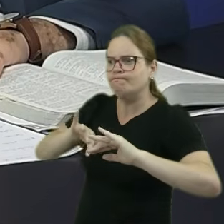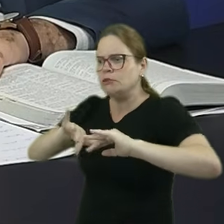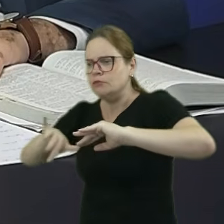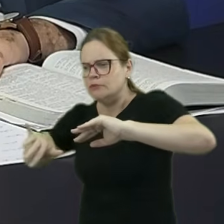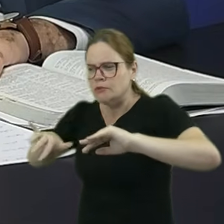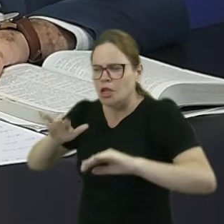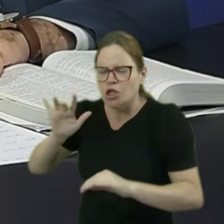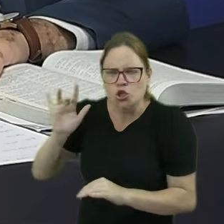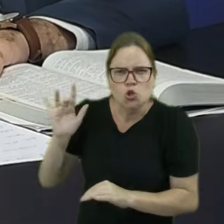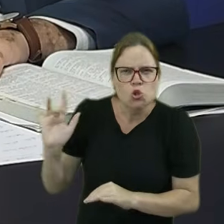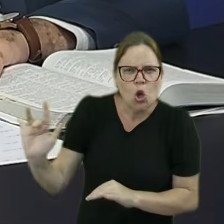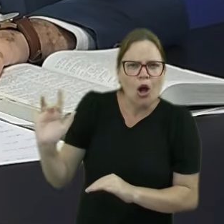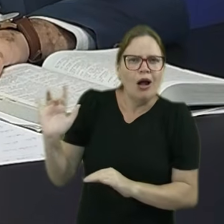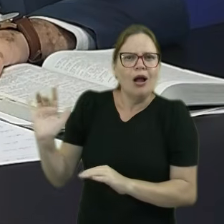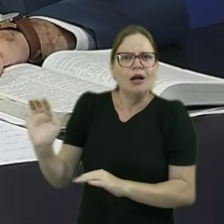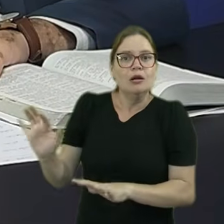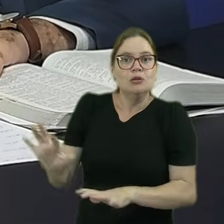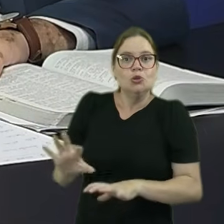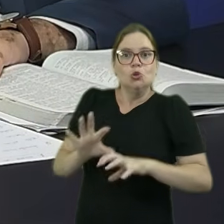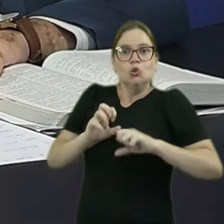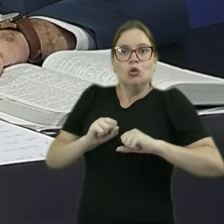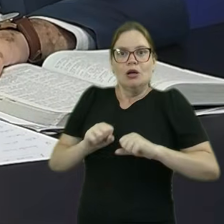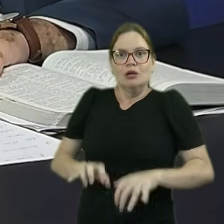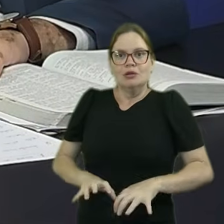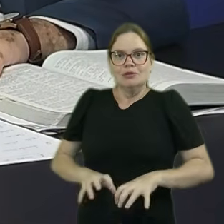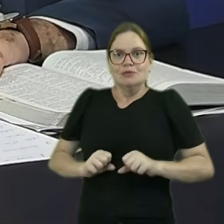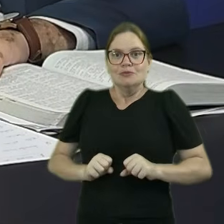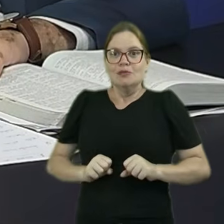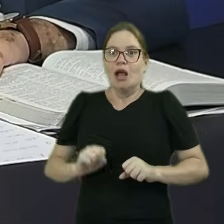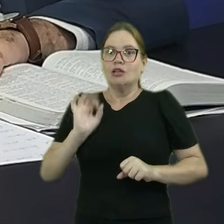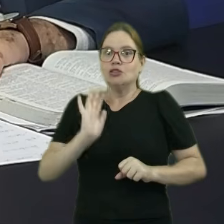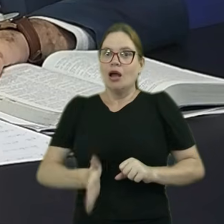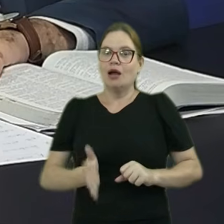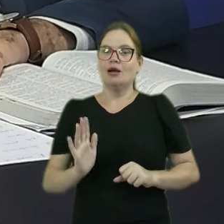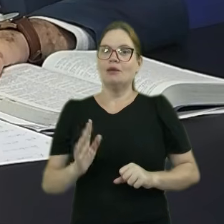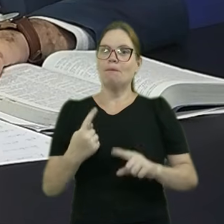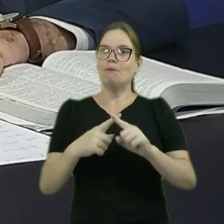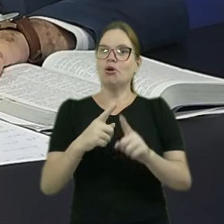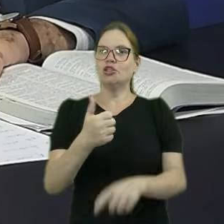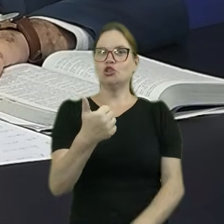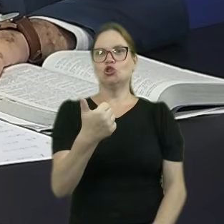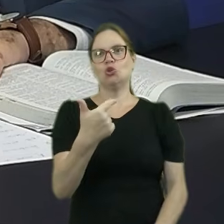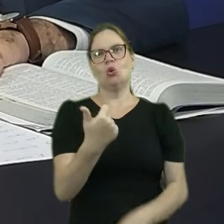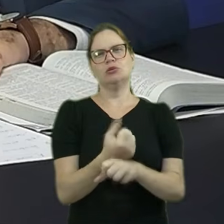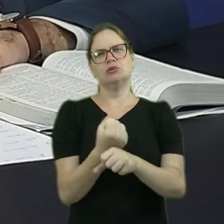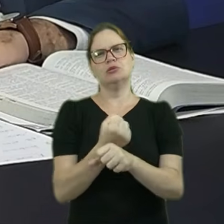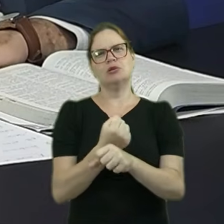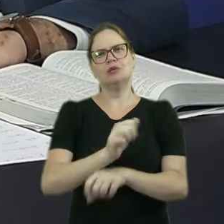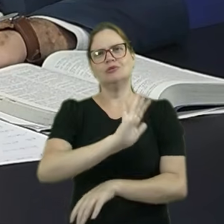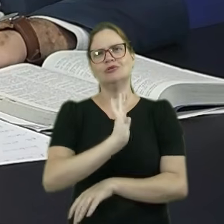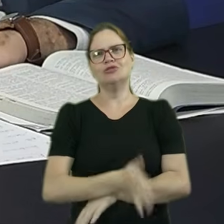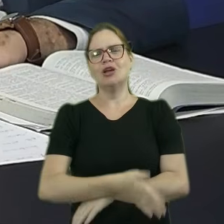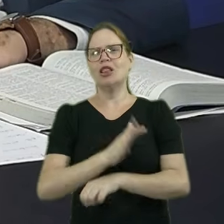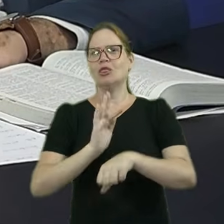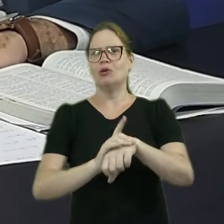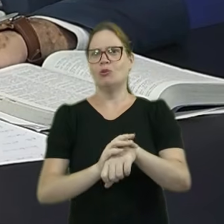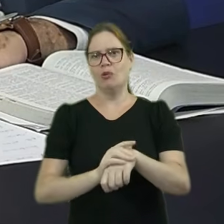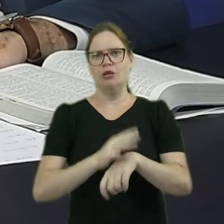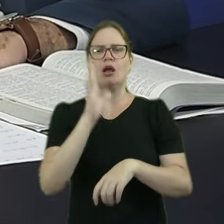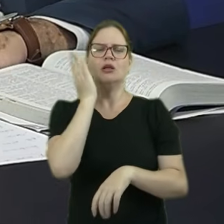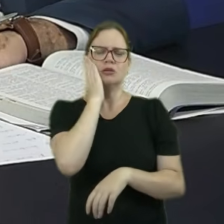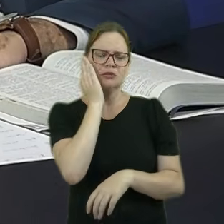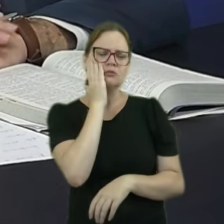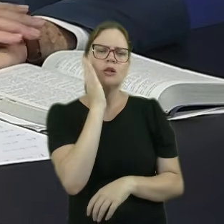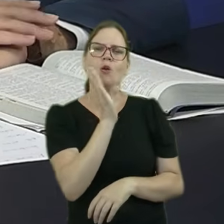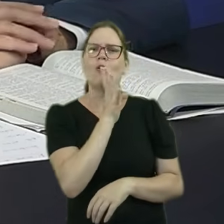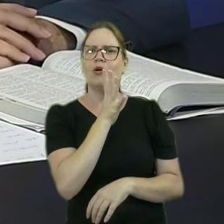virtude. 12 anos. Mostra que ela fazia parte do povo de Israel. Ela, com a sua